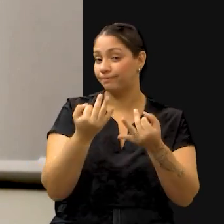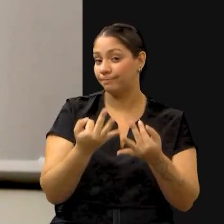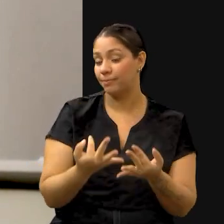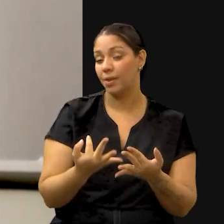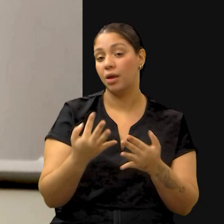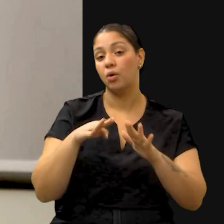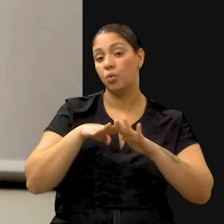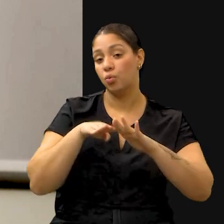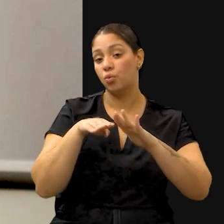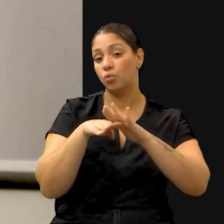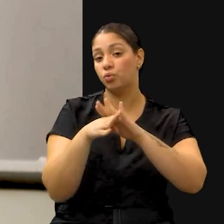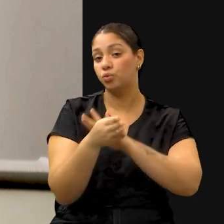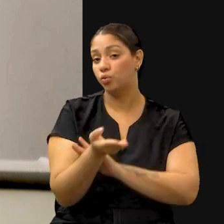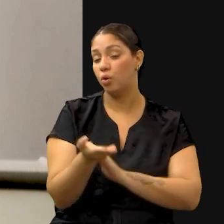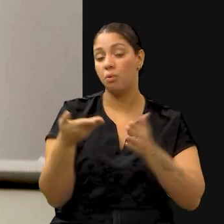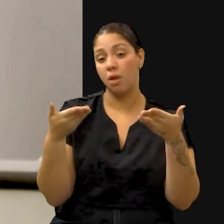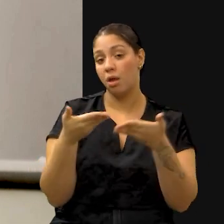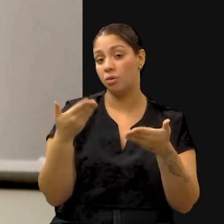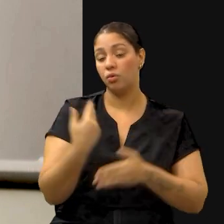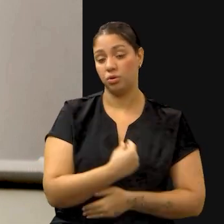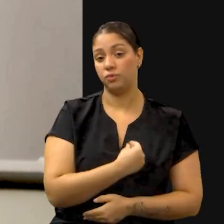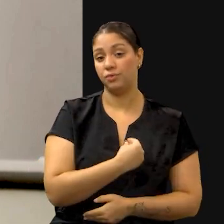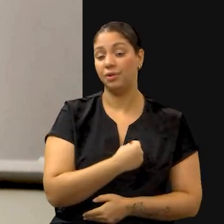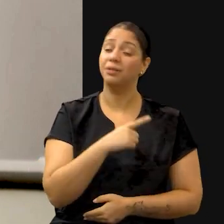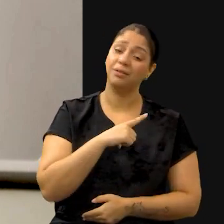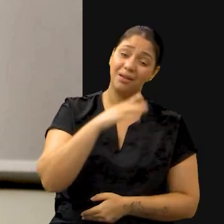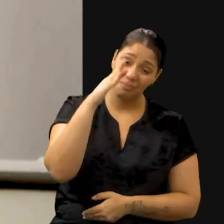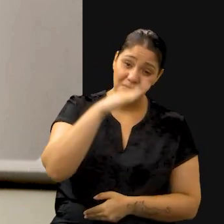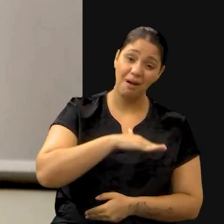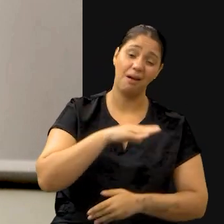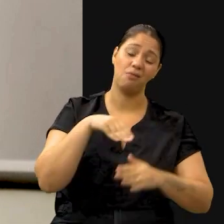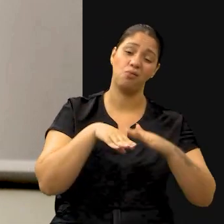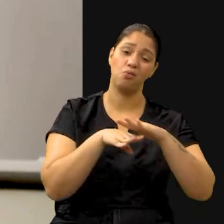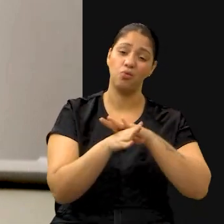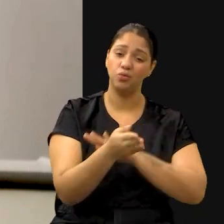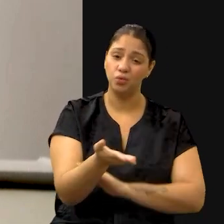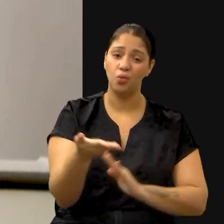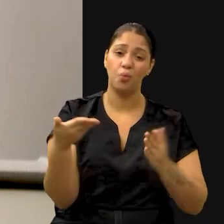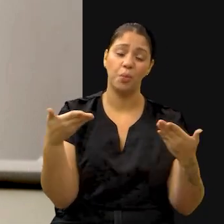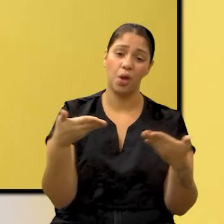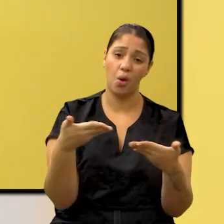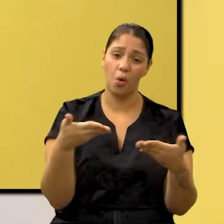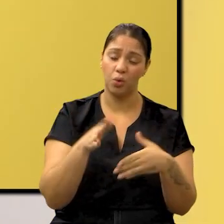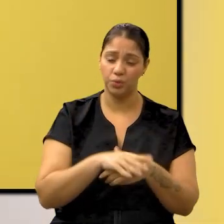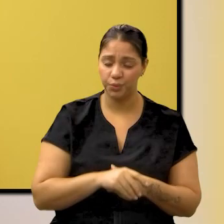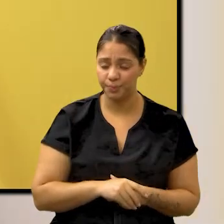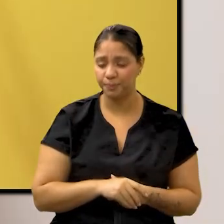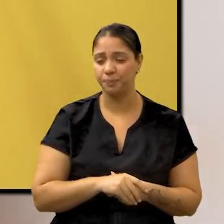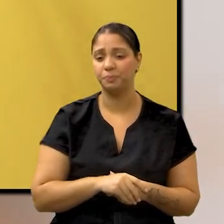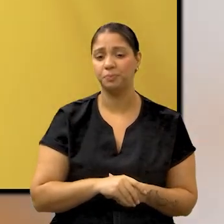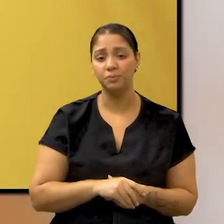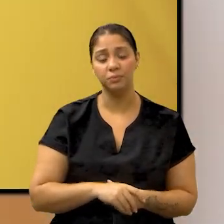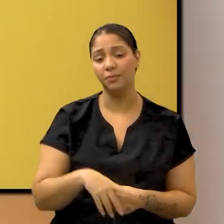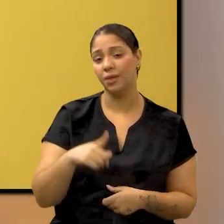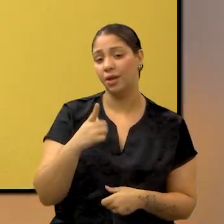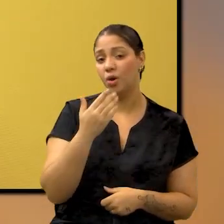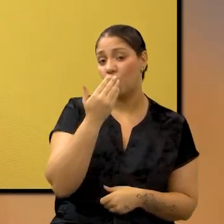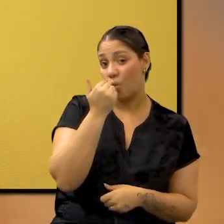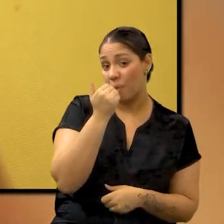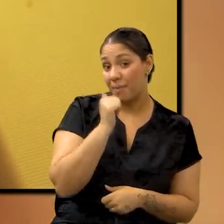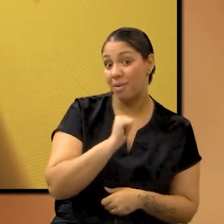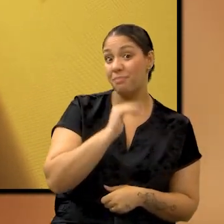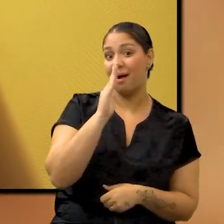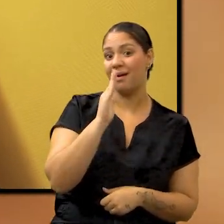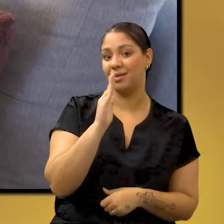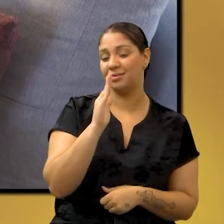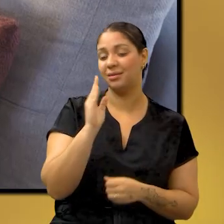infelizmente, os hábitos atuais de vida, né? A gente tem maus hábitos de vida atualmente. Então, nós tendemos a comer um